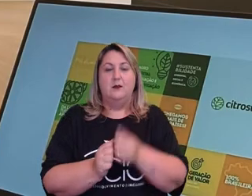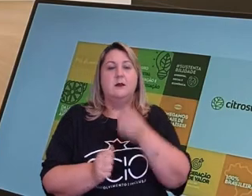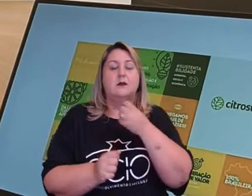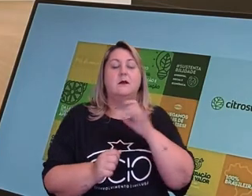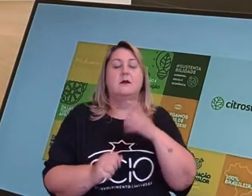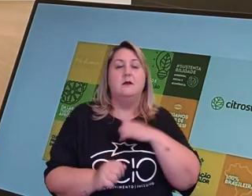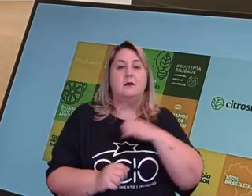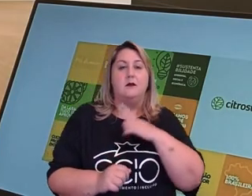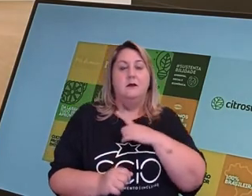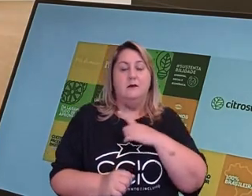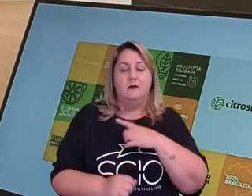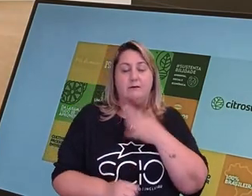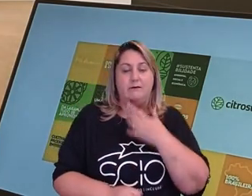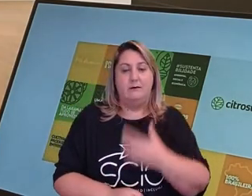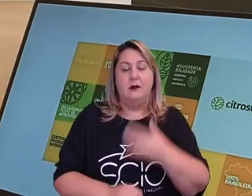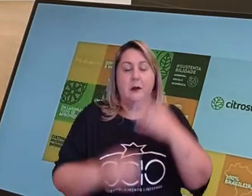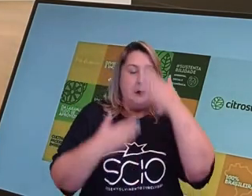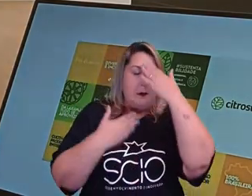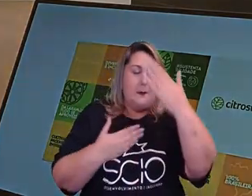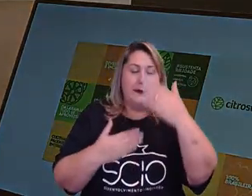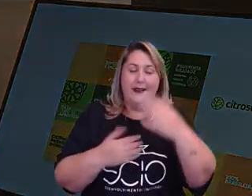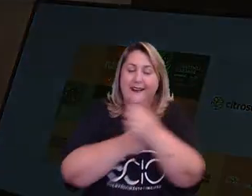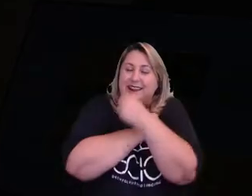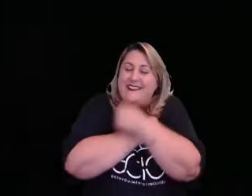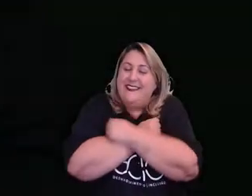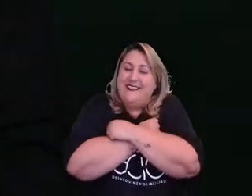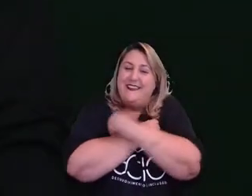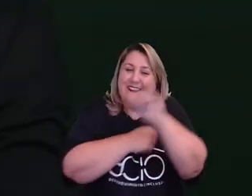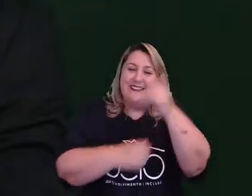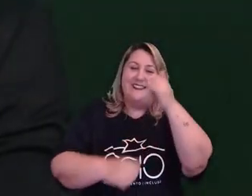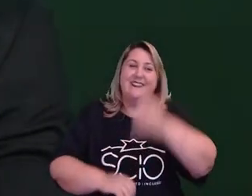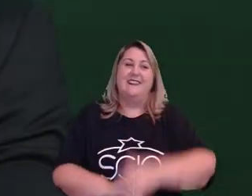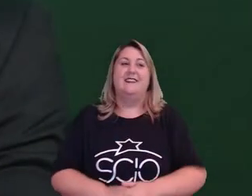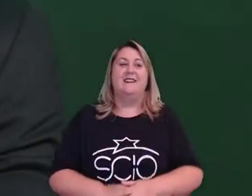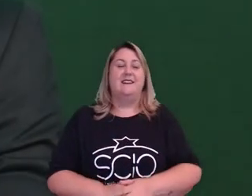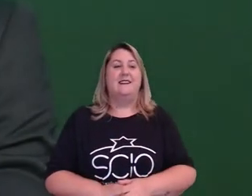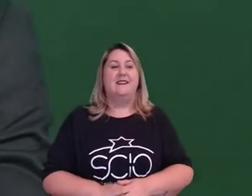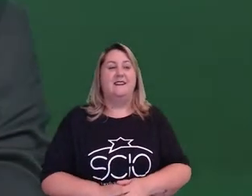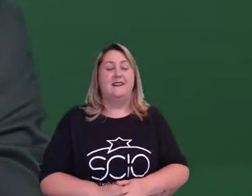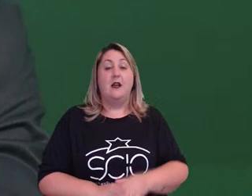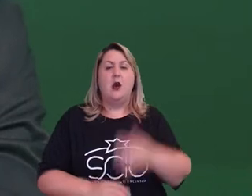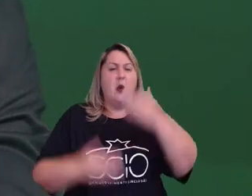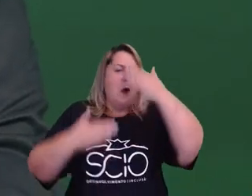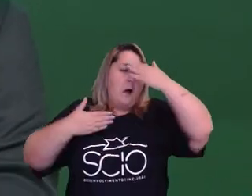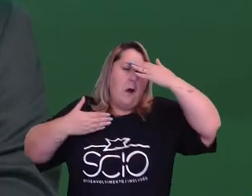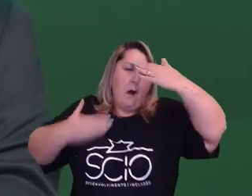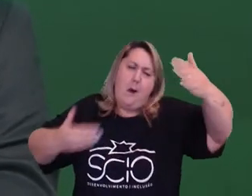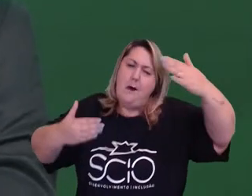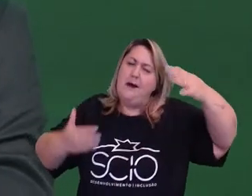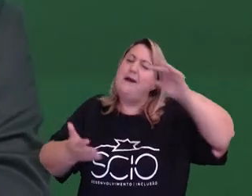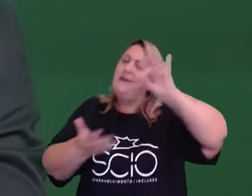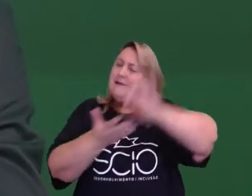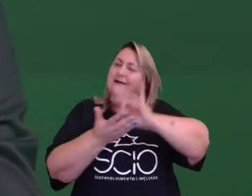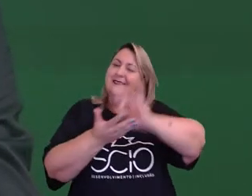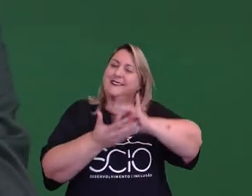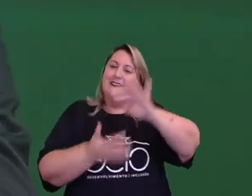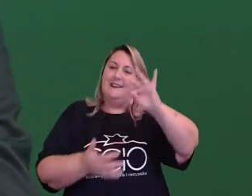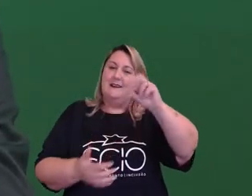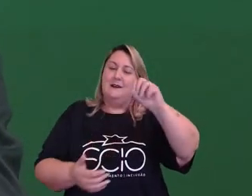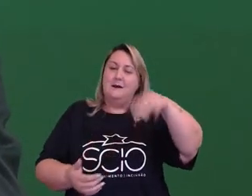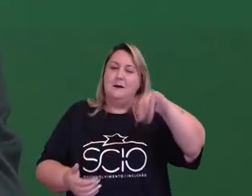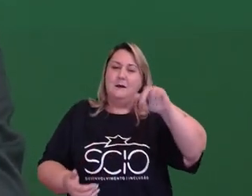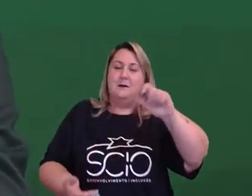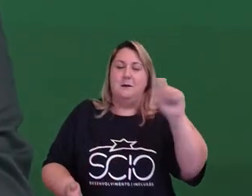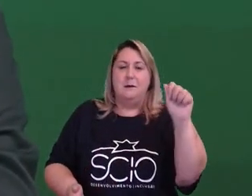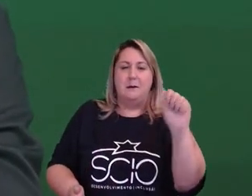sonhos na nossa vida. Obrigado, um abraço, aproveita. Muito, mas muito obrigado mesmo, Tomás. É